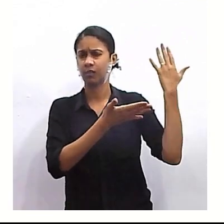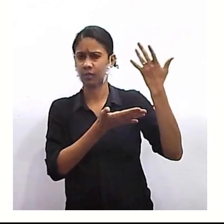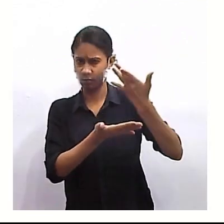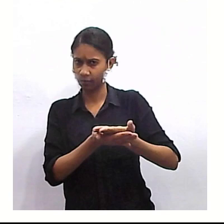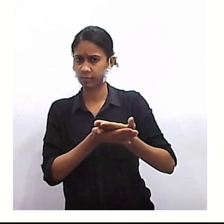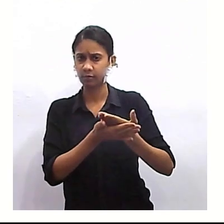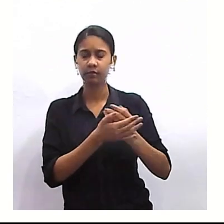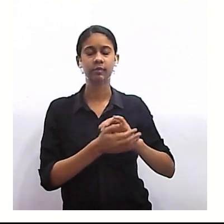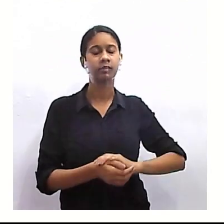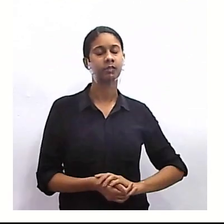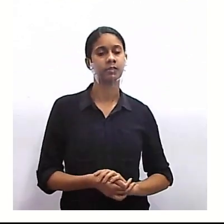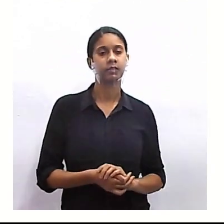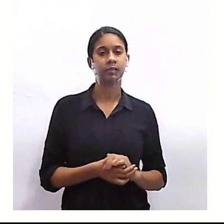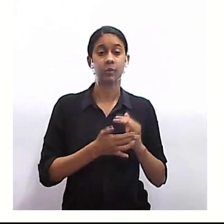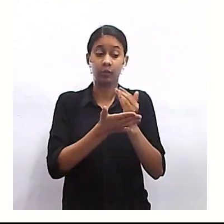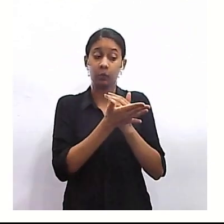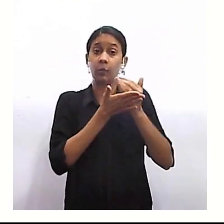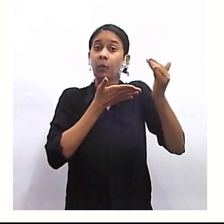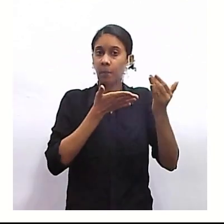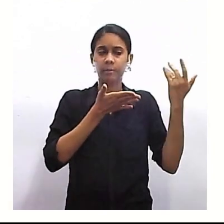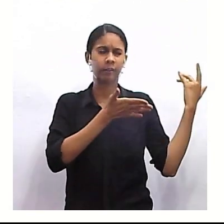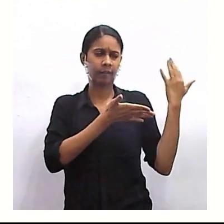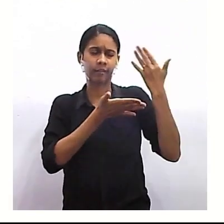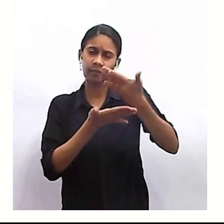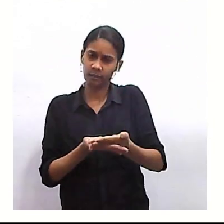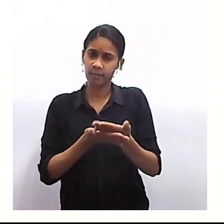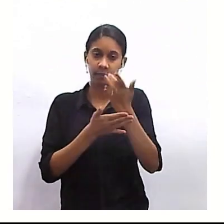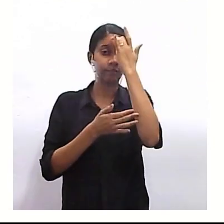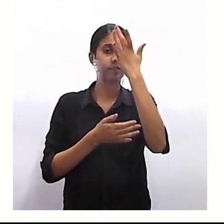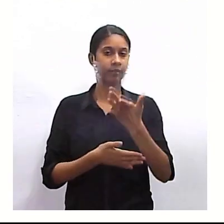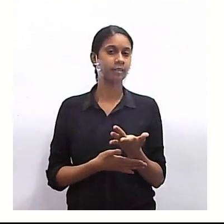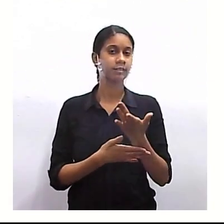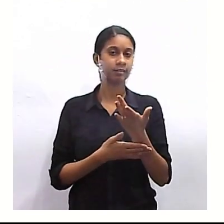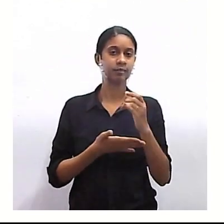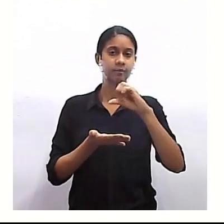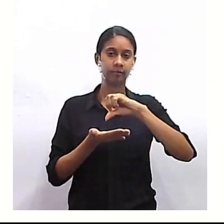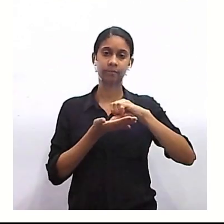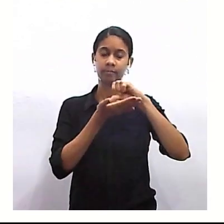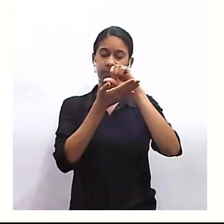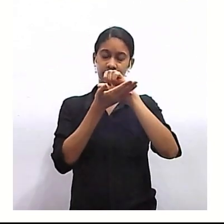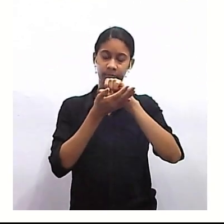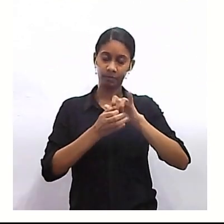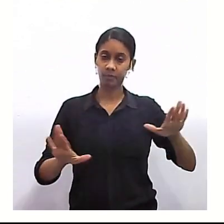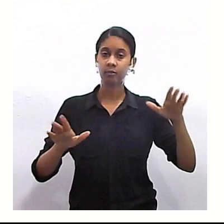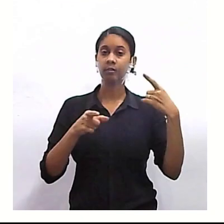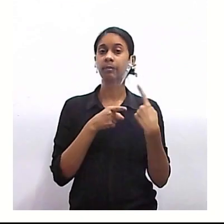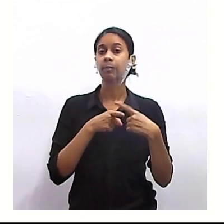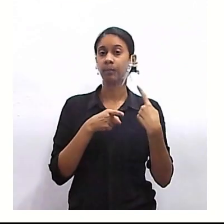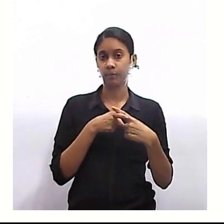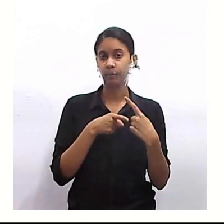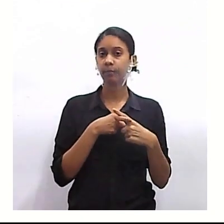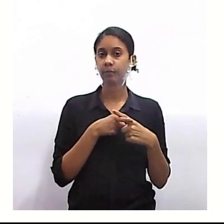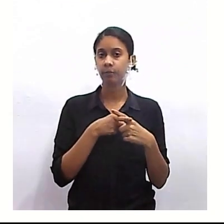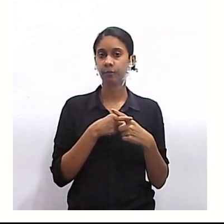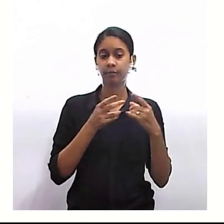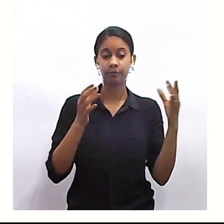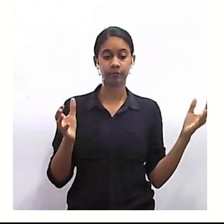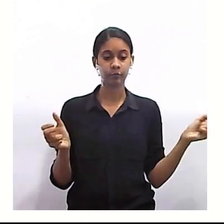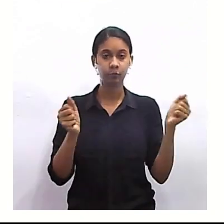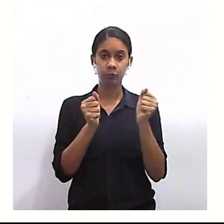hoje, desde que foi implantado o WMS, facilitou muito a vida do CD. Por quê? O WMS ele integra